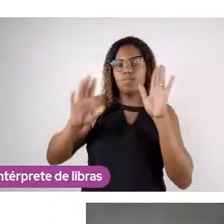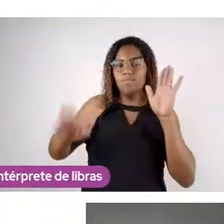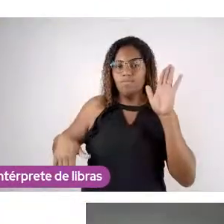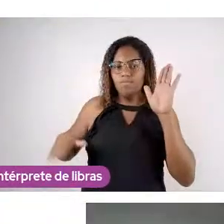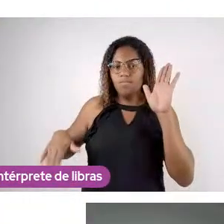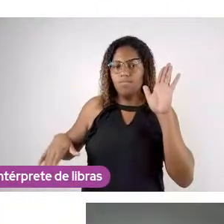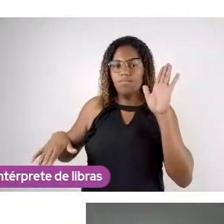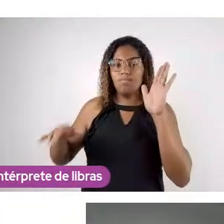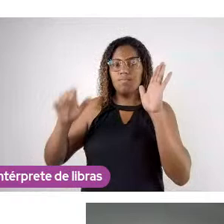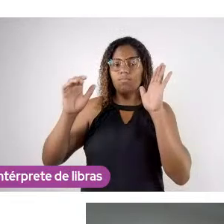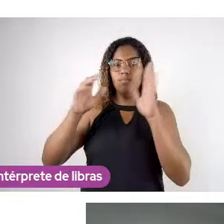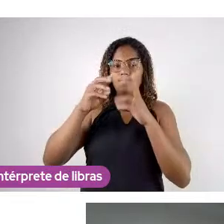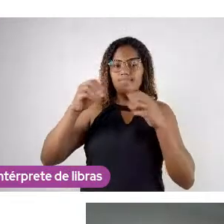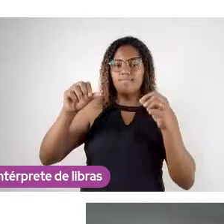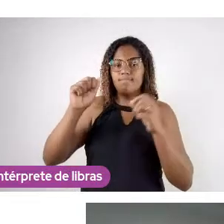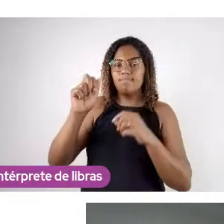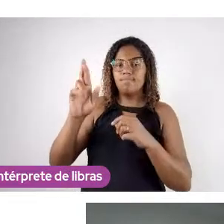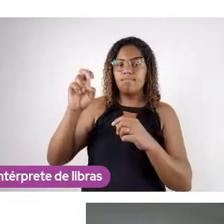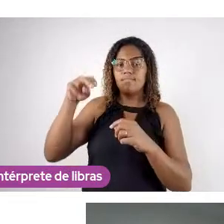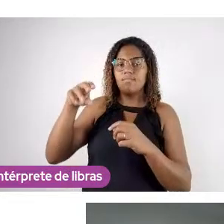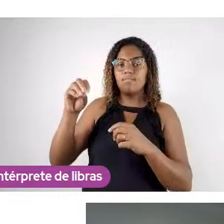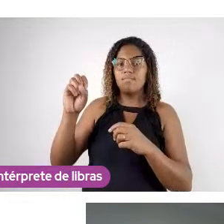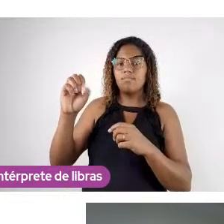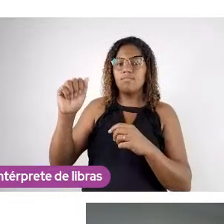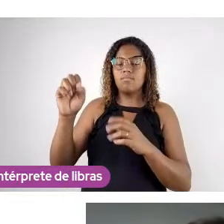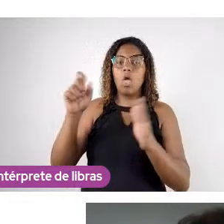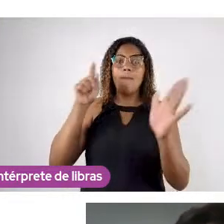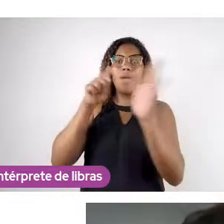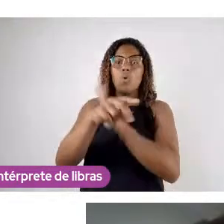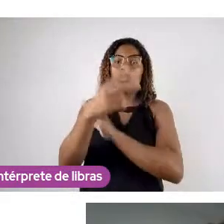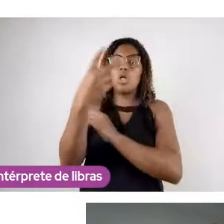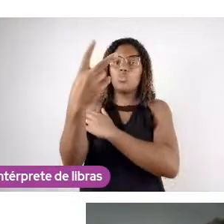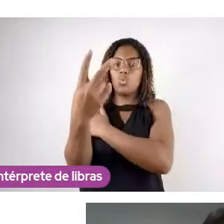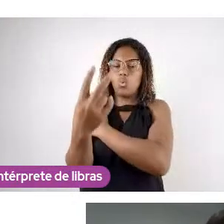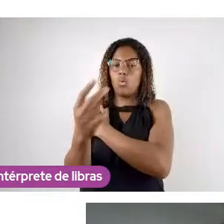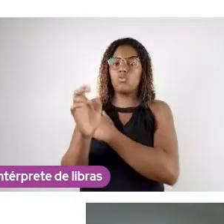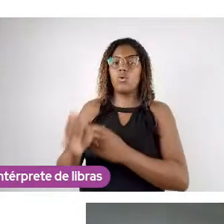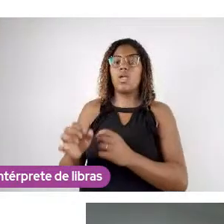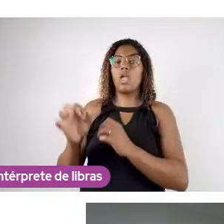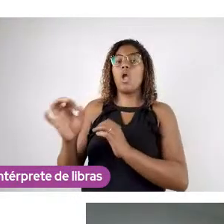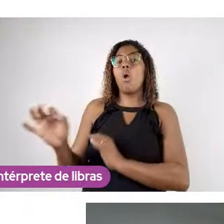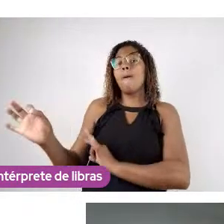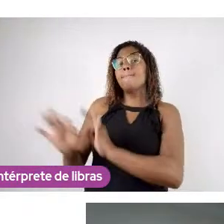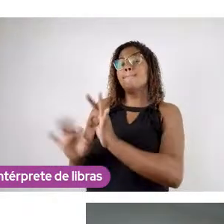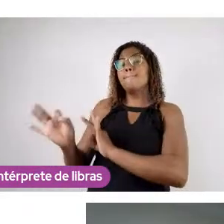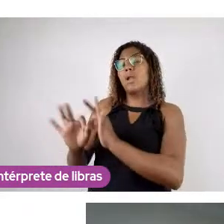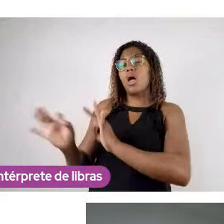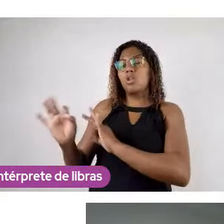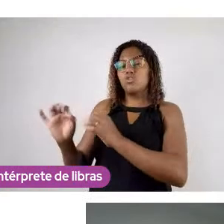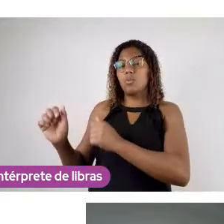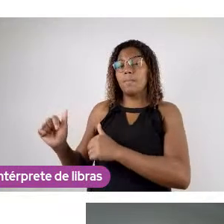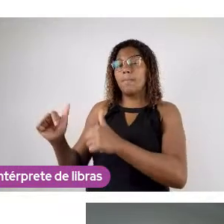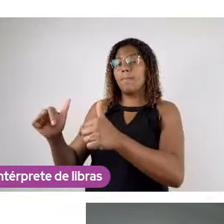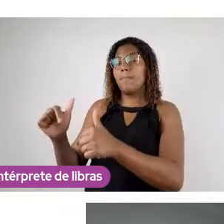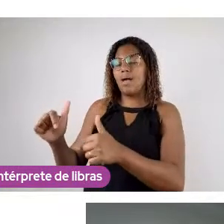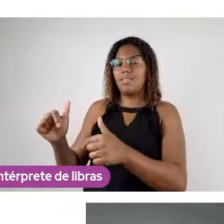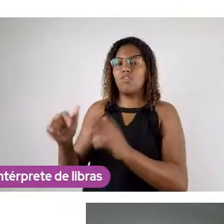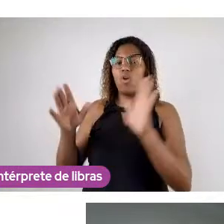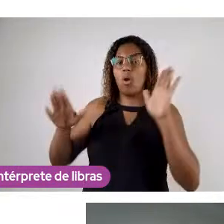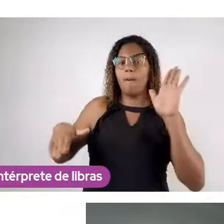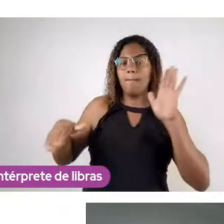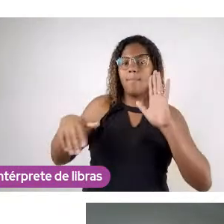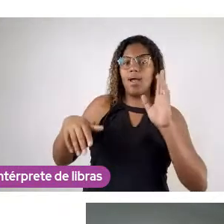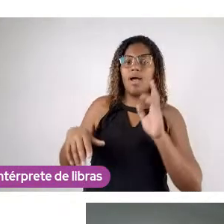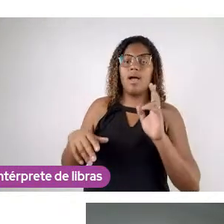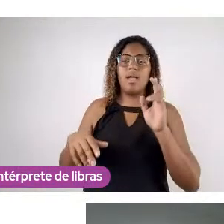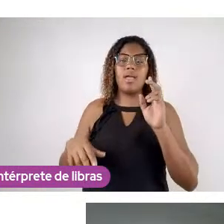e duas perguntas que surgiram no chat foi exatamente perguntando sobre plano de manejo, tanto de praias arenosas ou plano